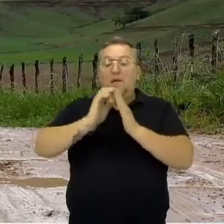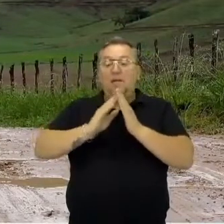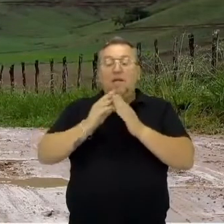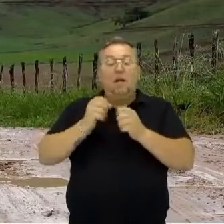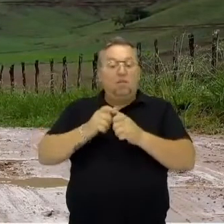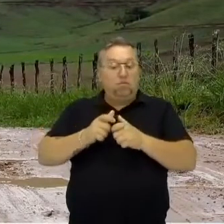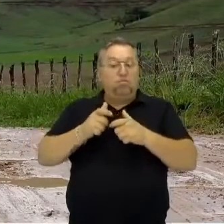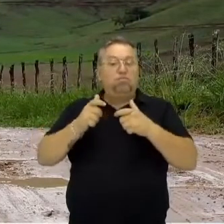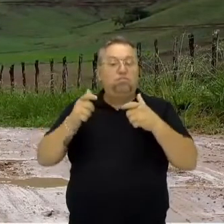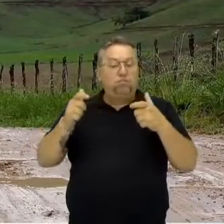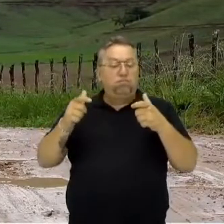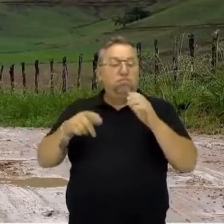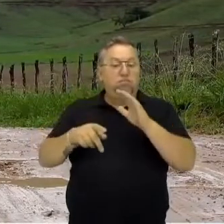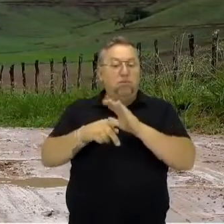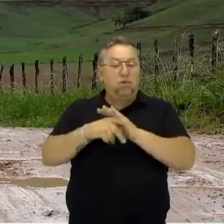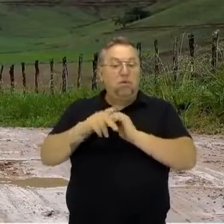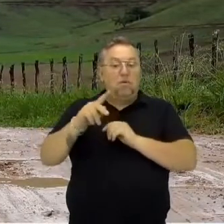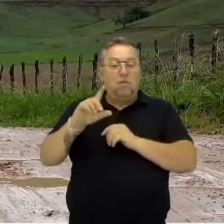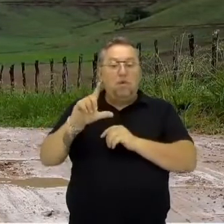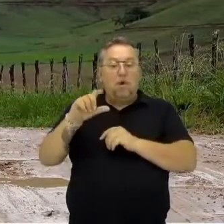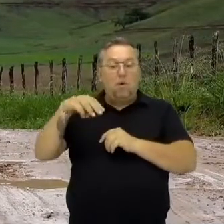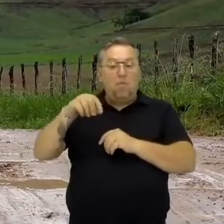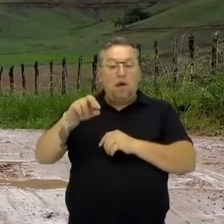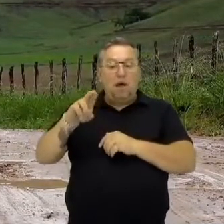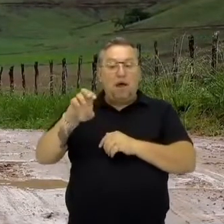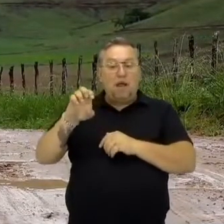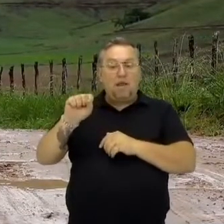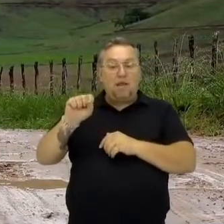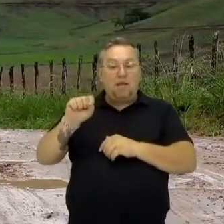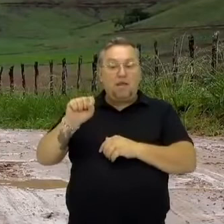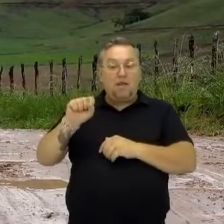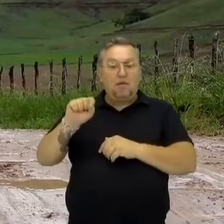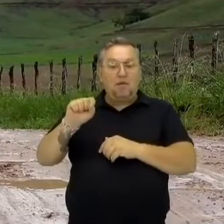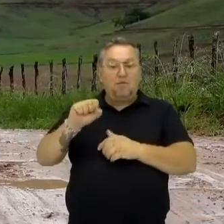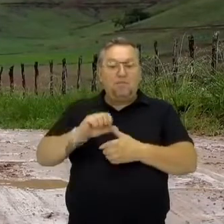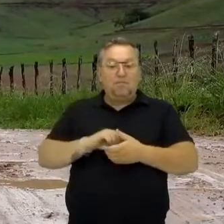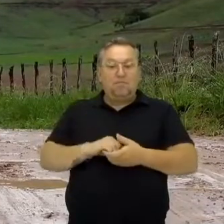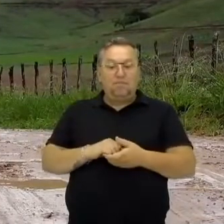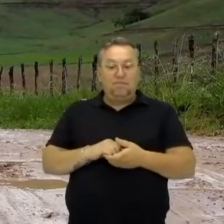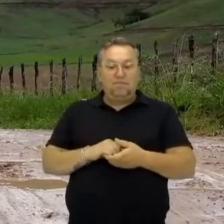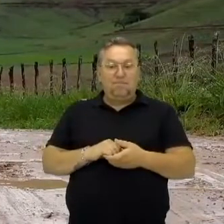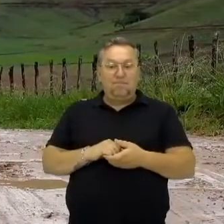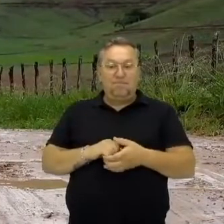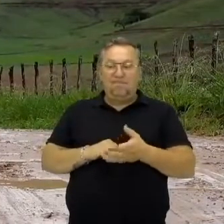muito grande, Palmares. E aí, olha, eu vou deixar para